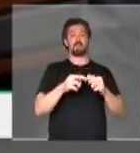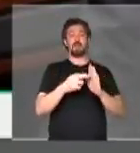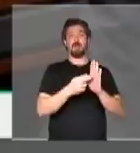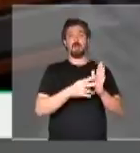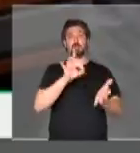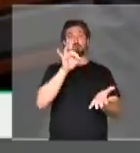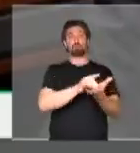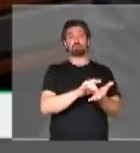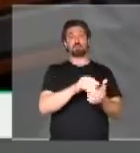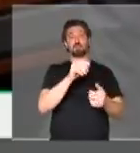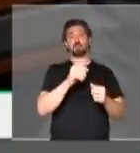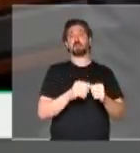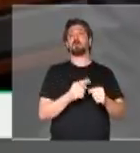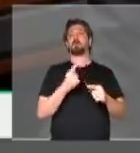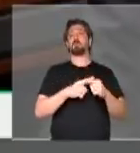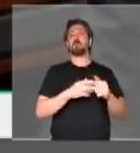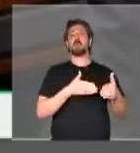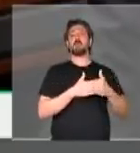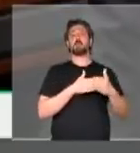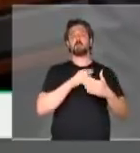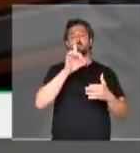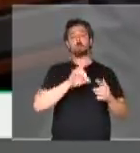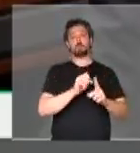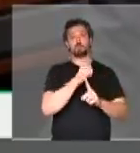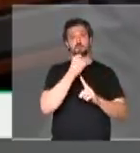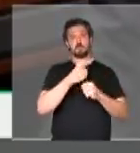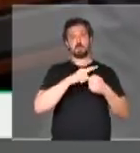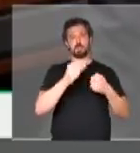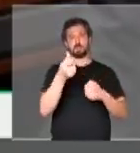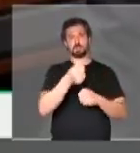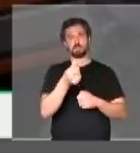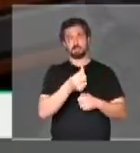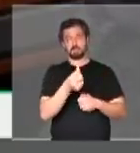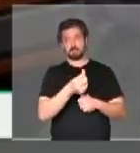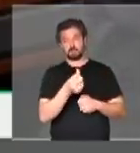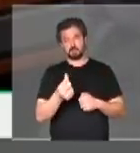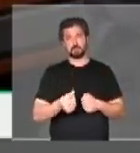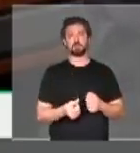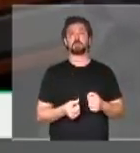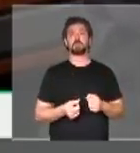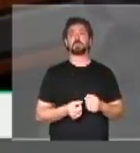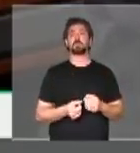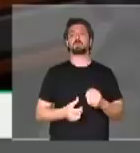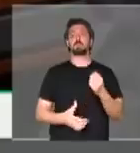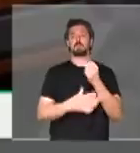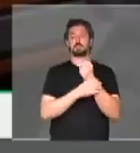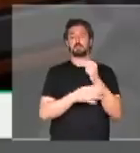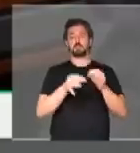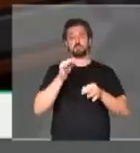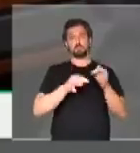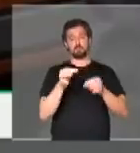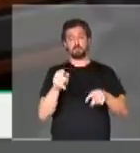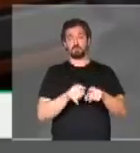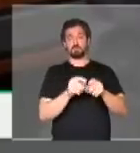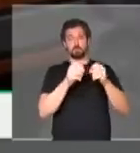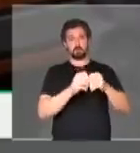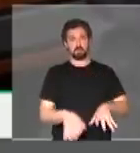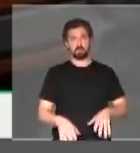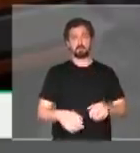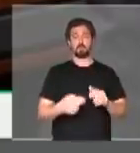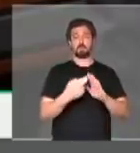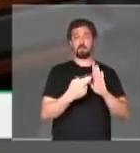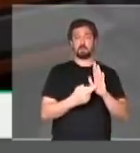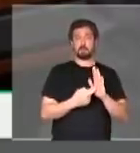pétrea porque restringe direito social previsto no artigo 6º e fere a segurança jurídica, um